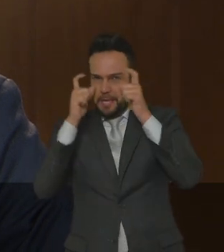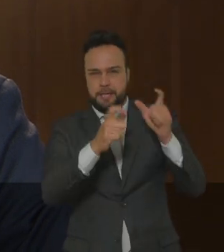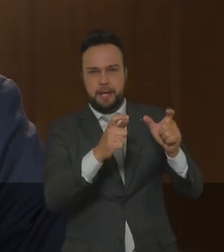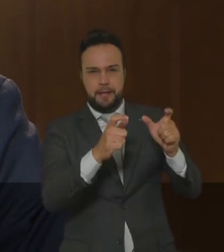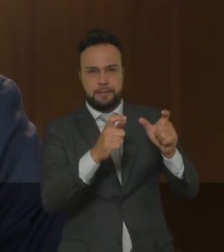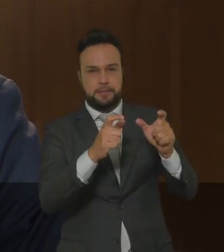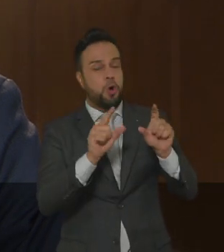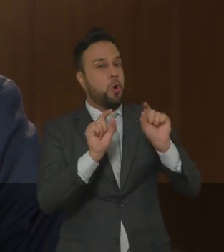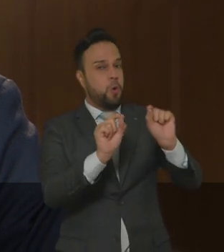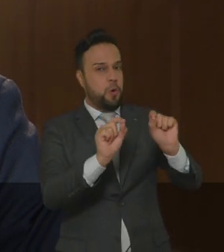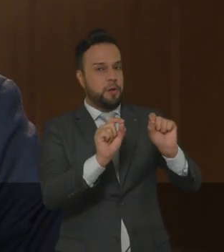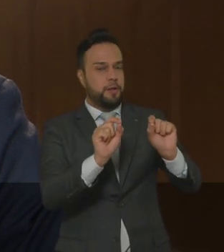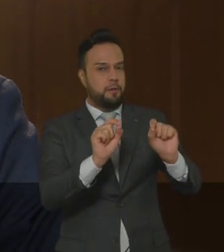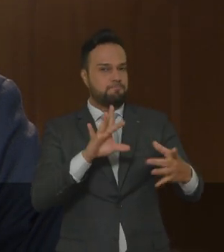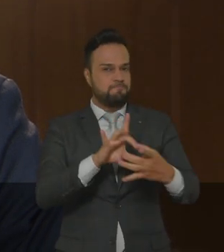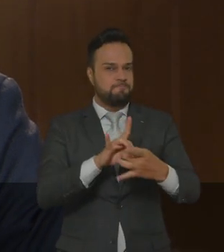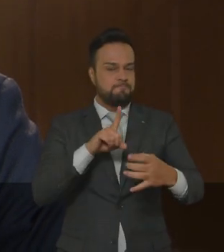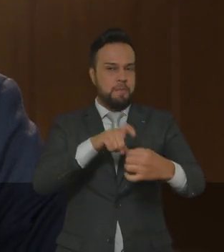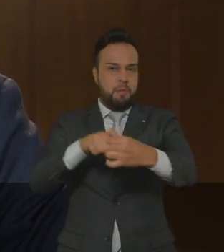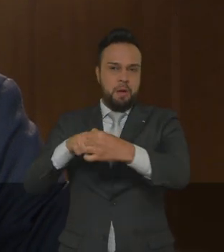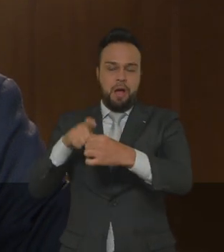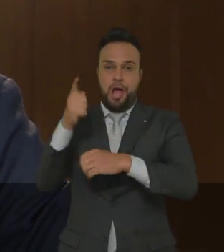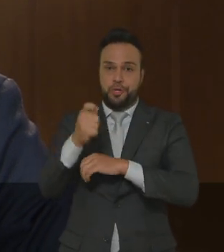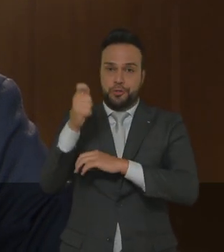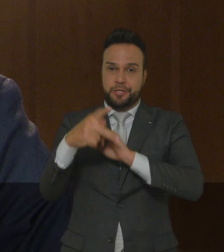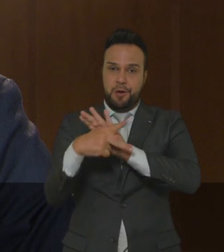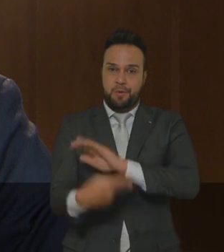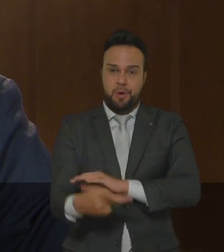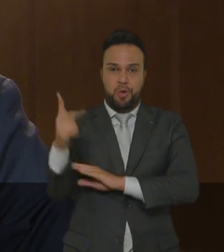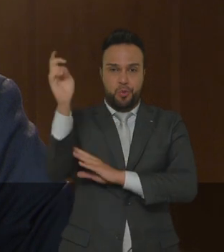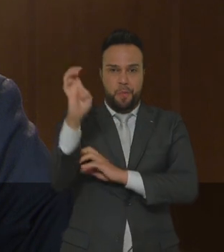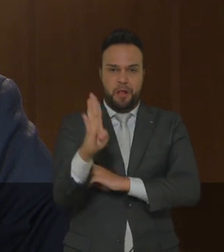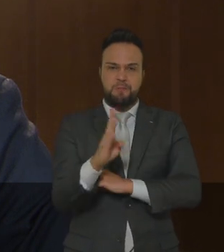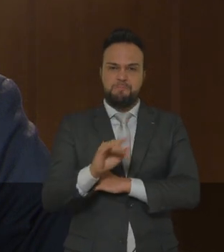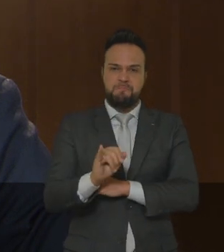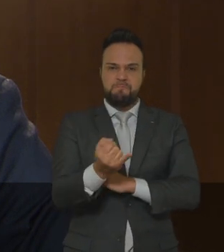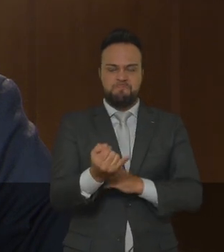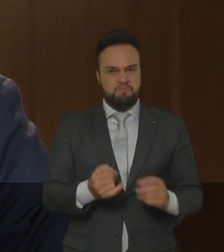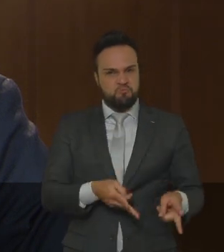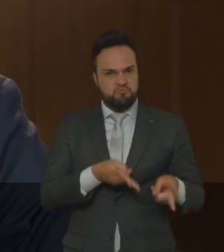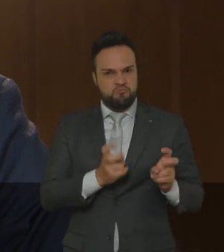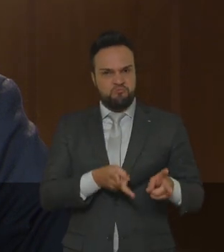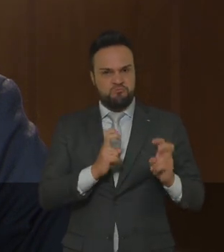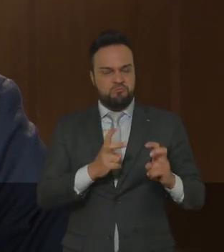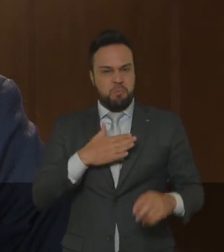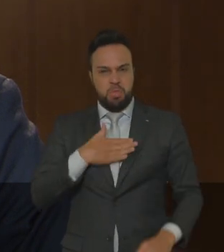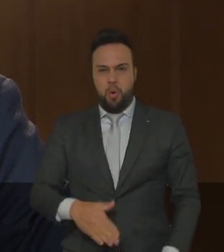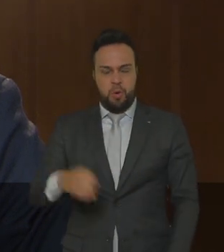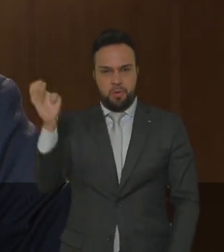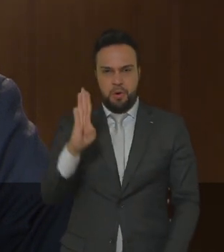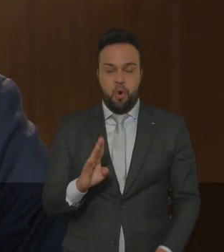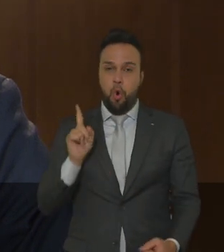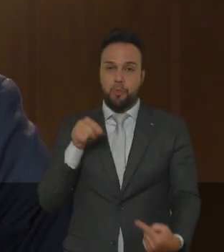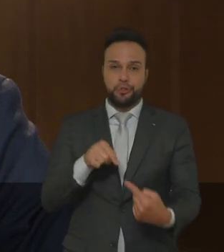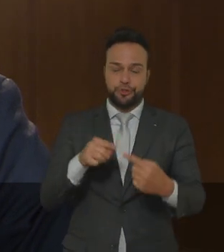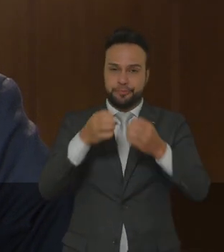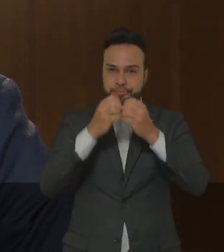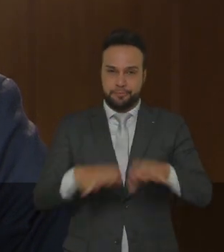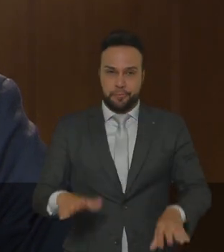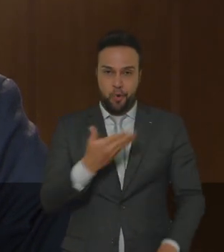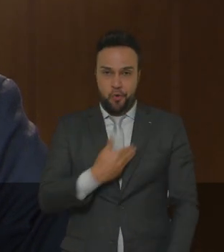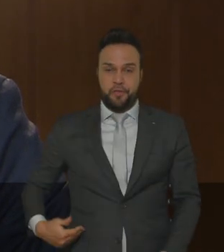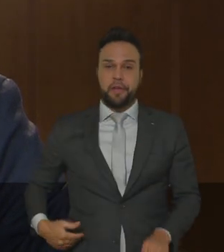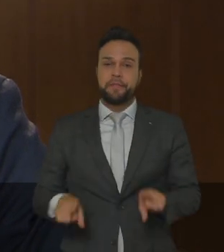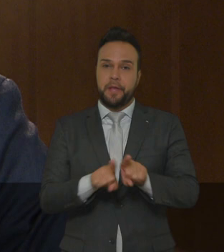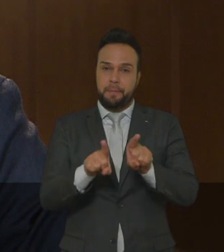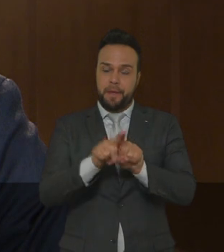esse corada e interesses escusos que se une a associações brasileiras aproveitadoras em patrióticas